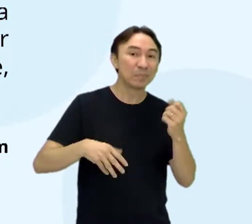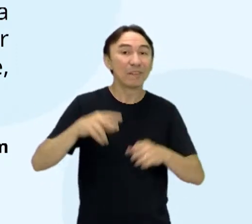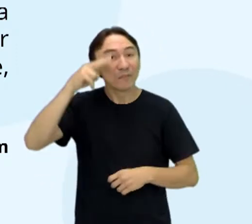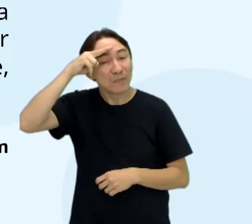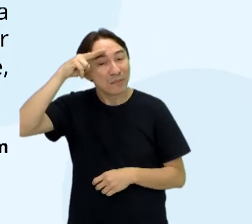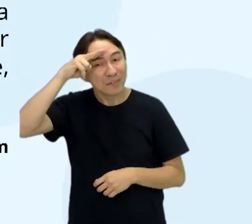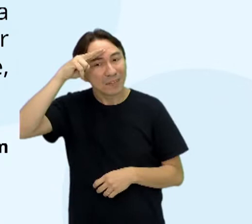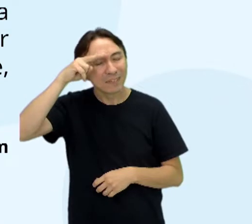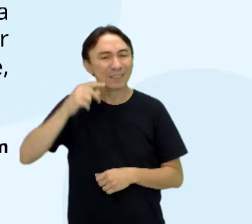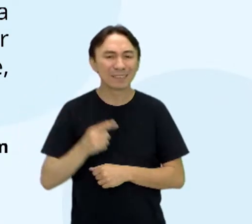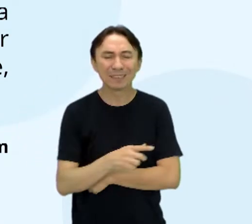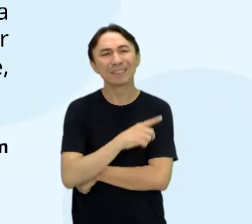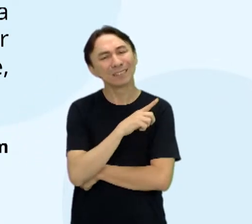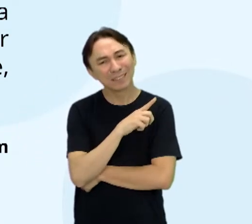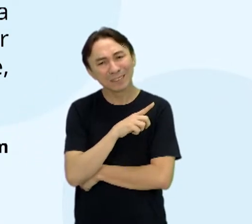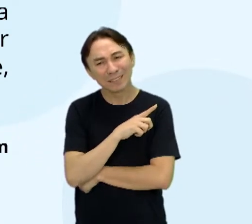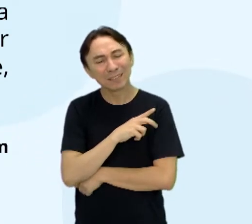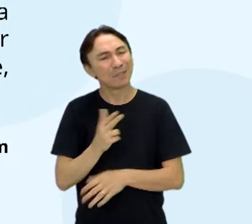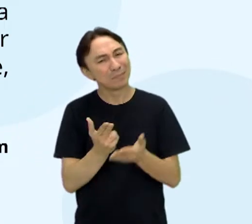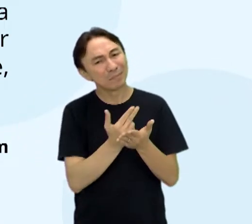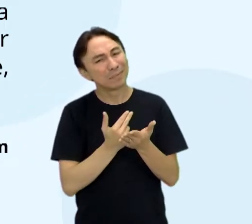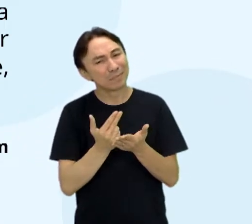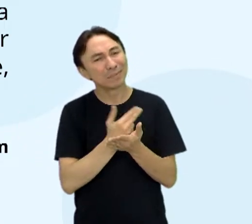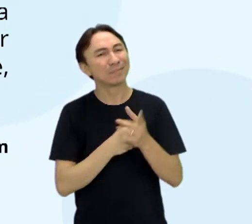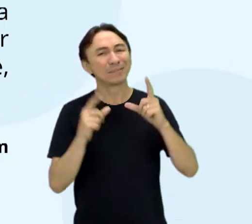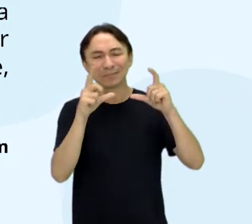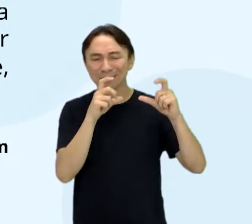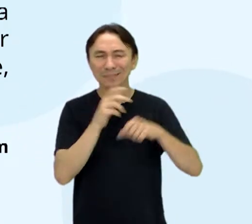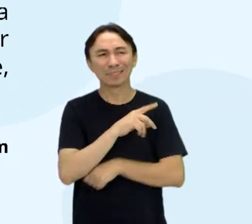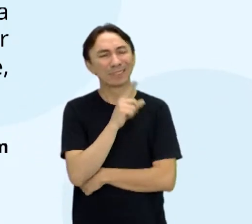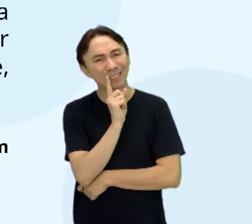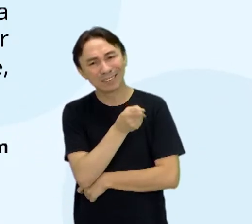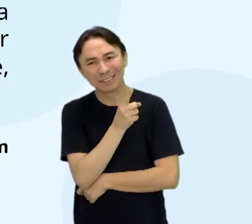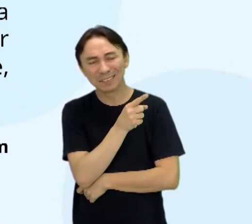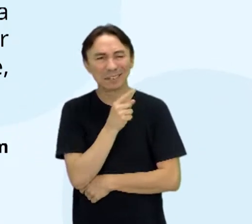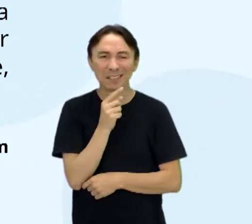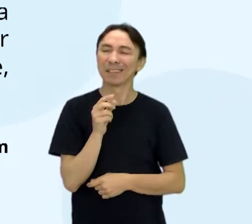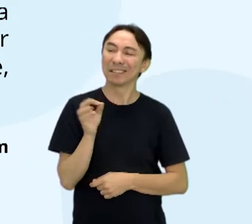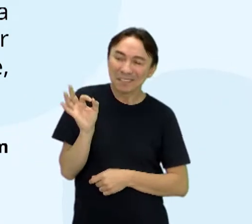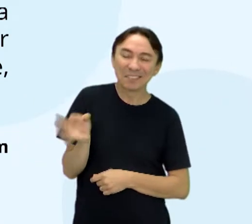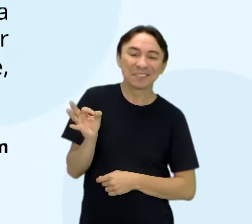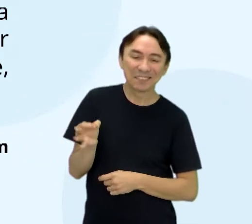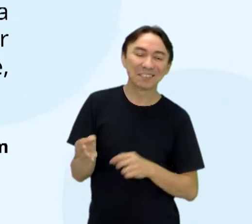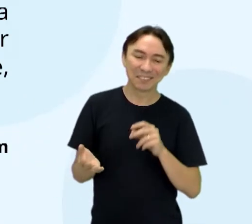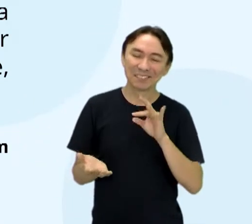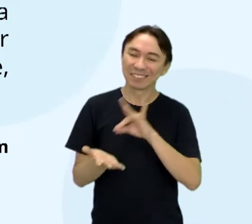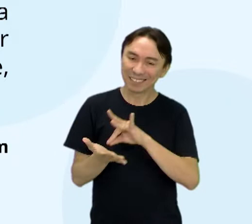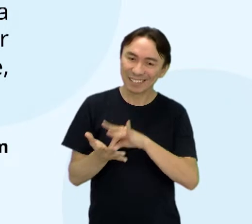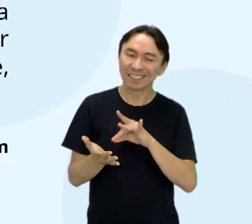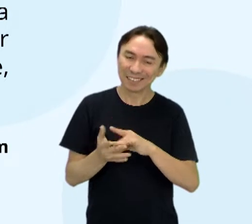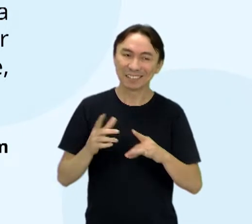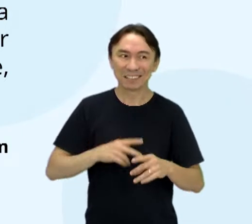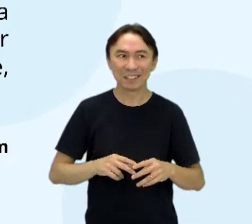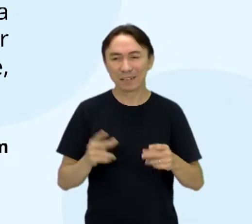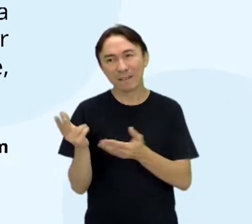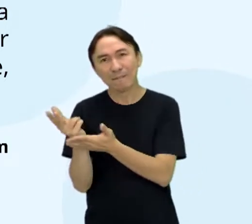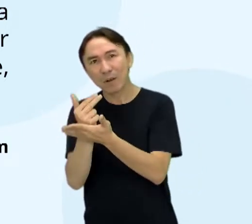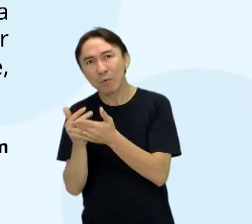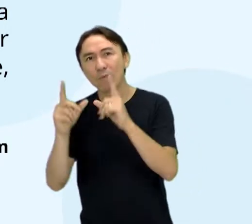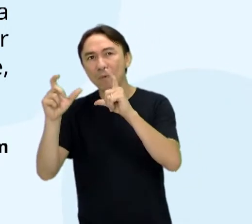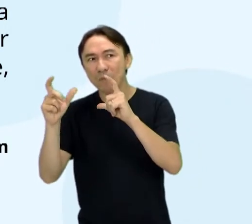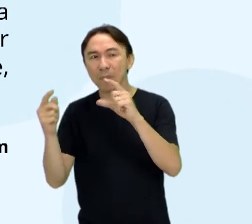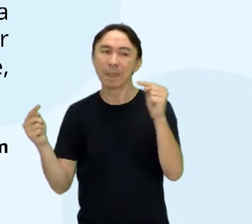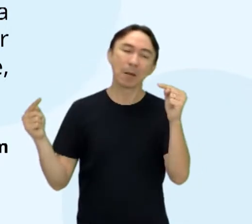uma figura que instiga o tema, né? E é verdade, eu sempre procuro colocar alguma coisa que, né, remeta aí ao problema que a gente